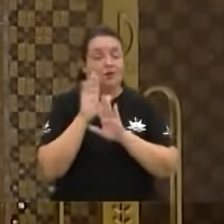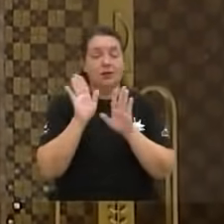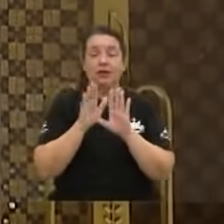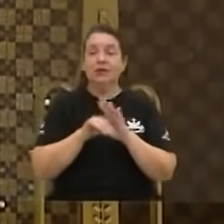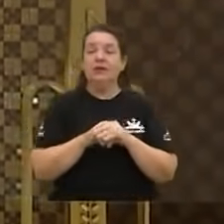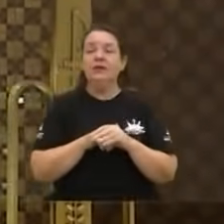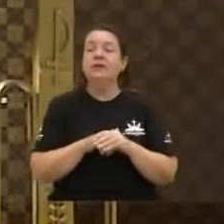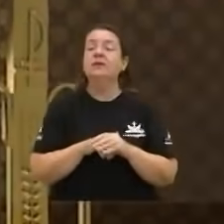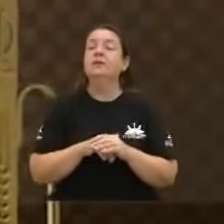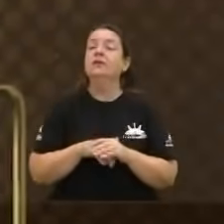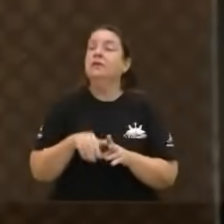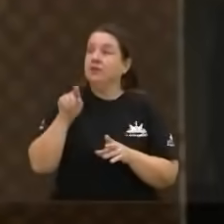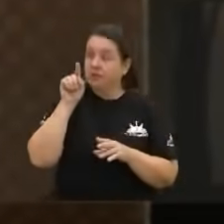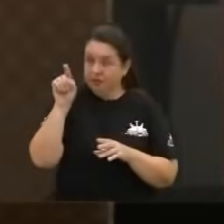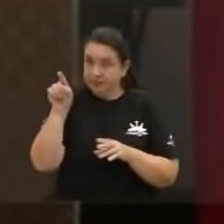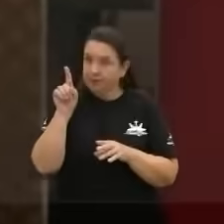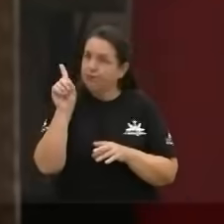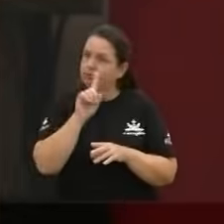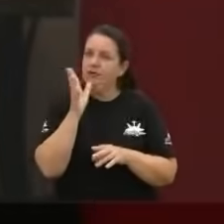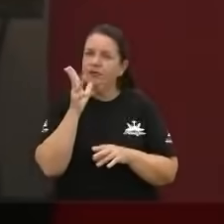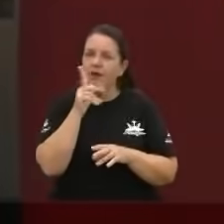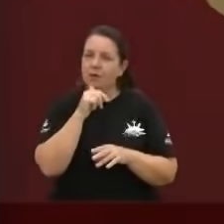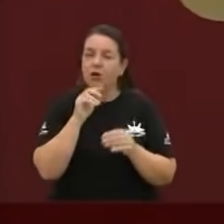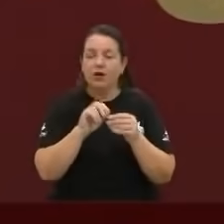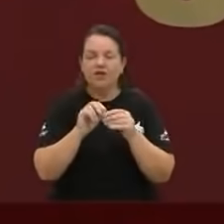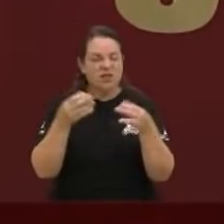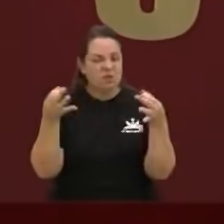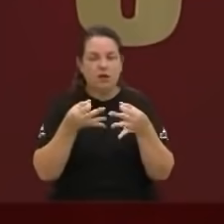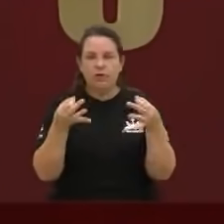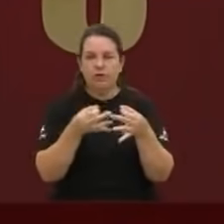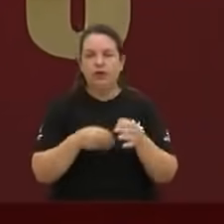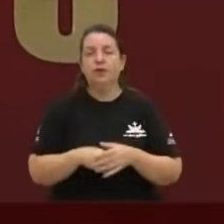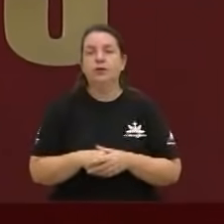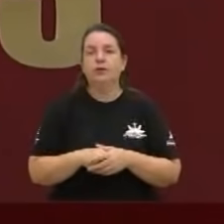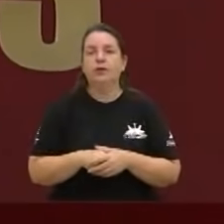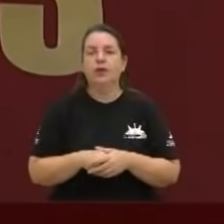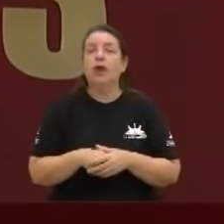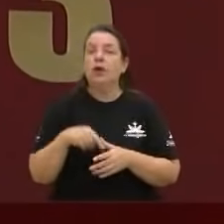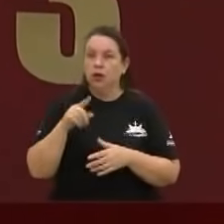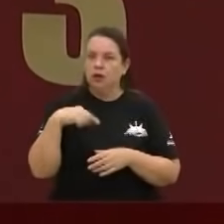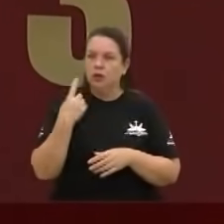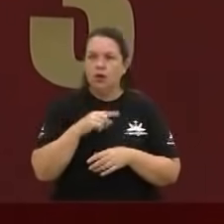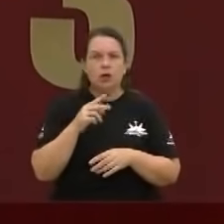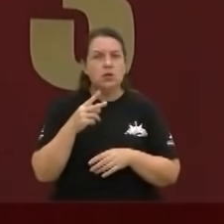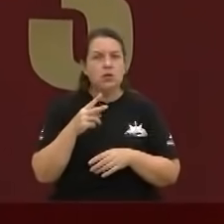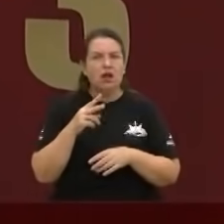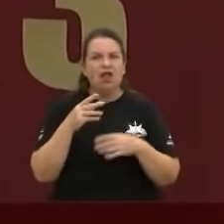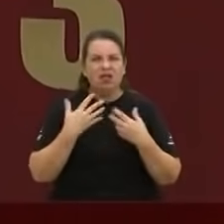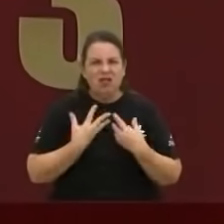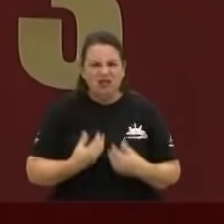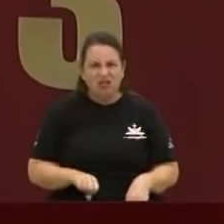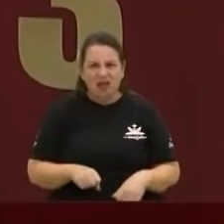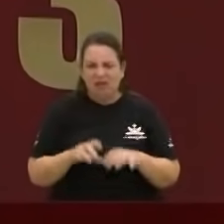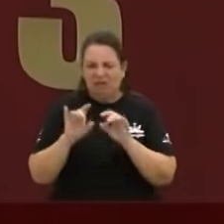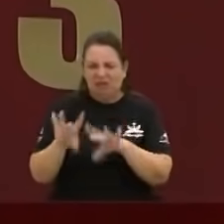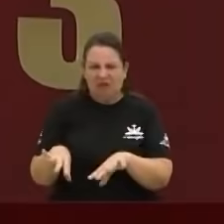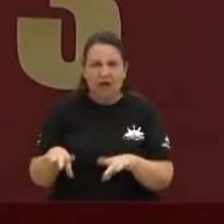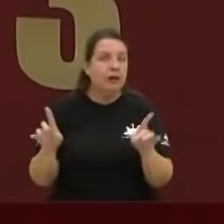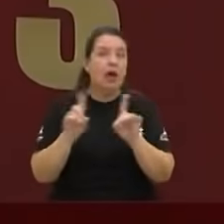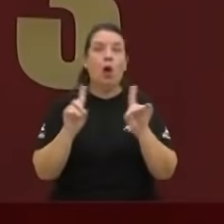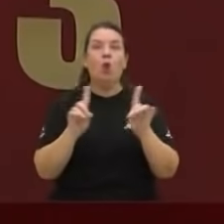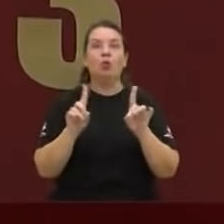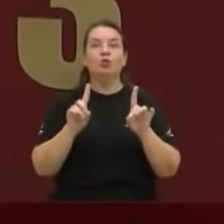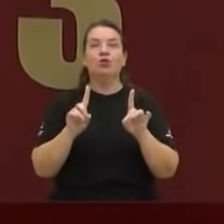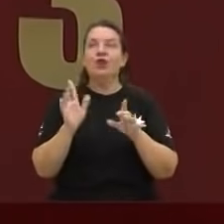Deus não demora, Deus capricha. E nesse capricho de Deus, podemos desanimar? Não ceda.